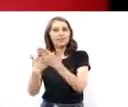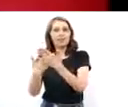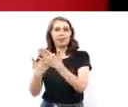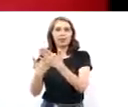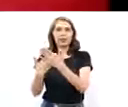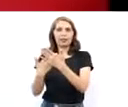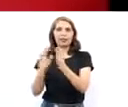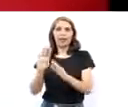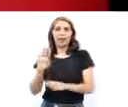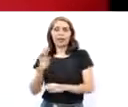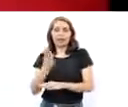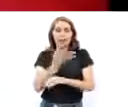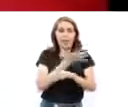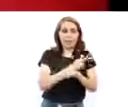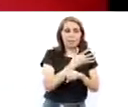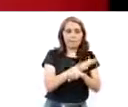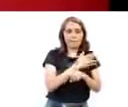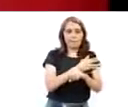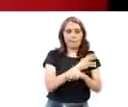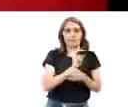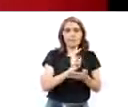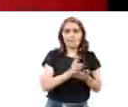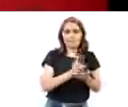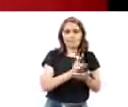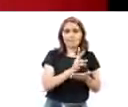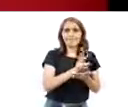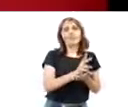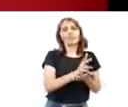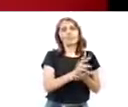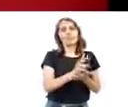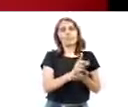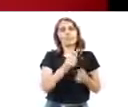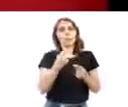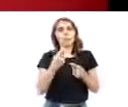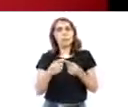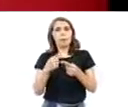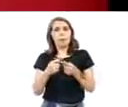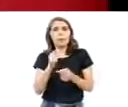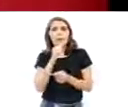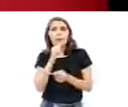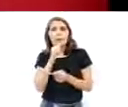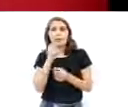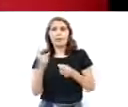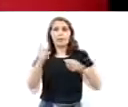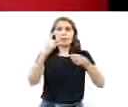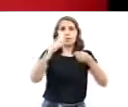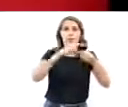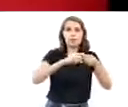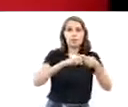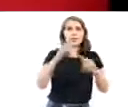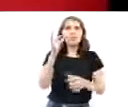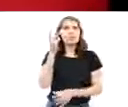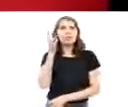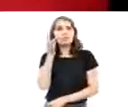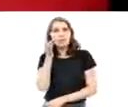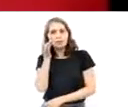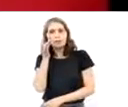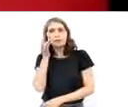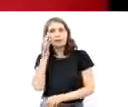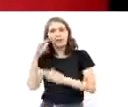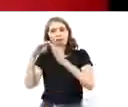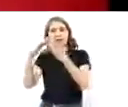ela será contínua. Mesmo retornando presencialmente às nossas escolas, às nossas aulas, ainda